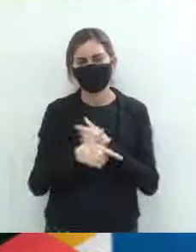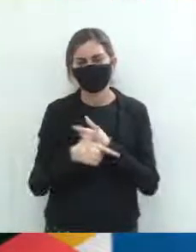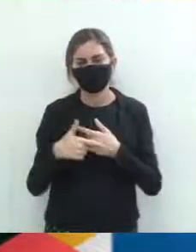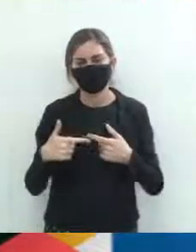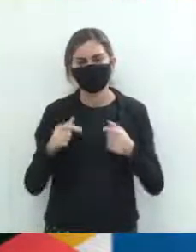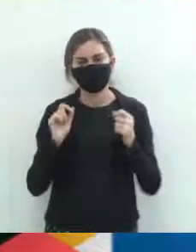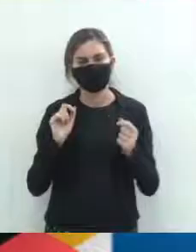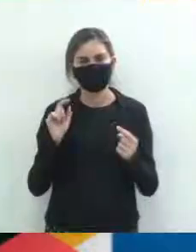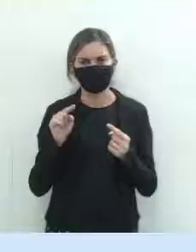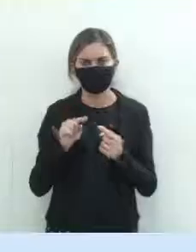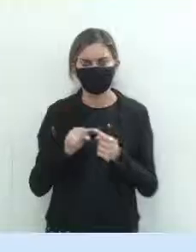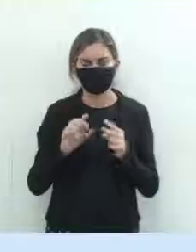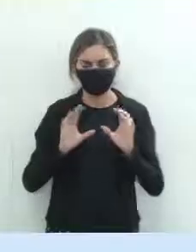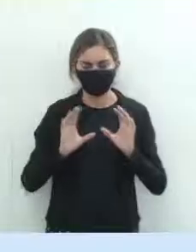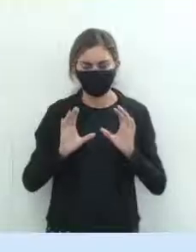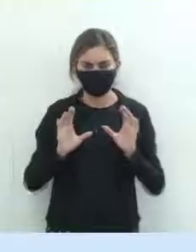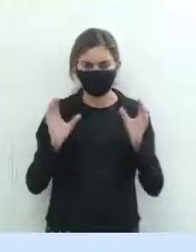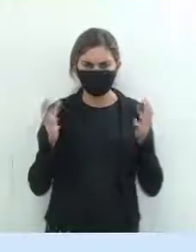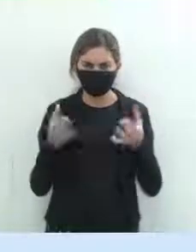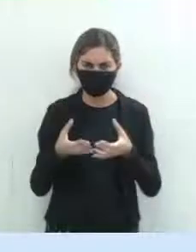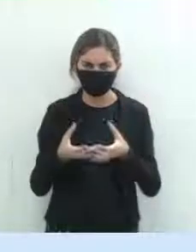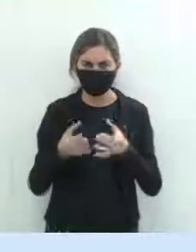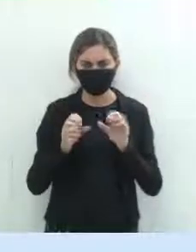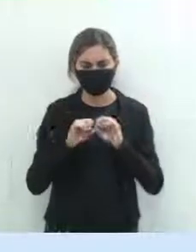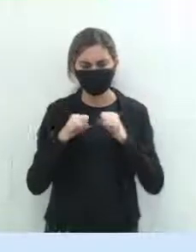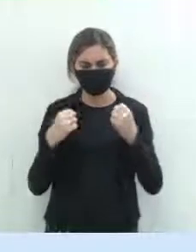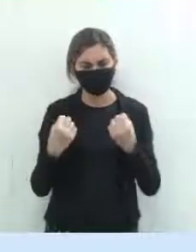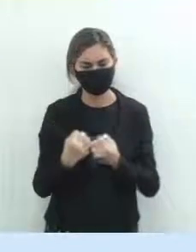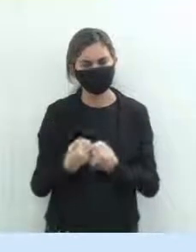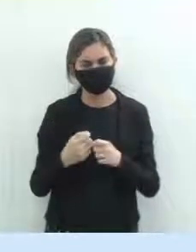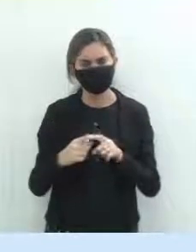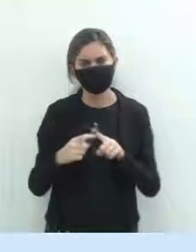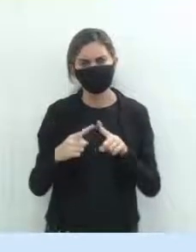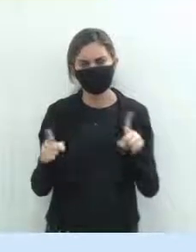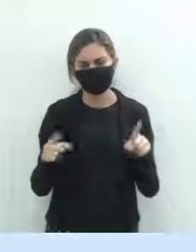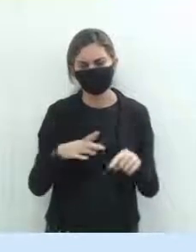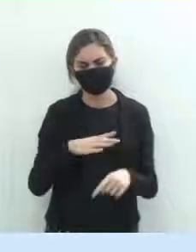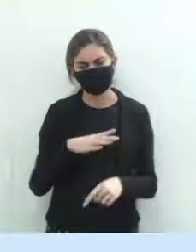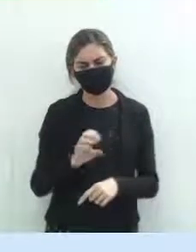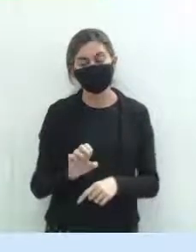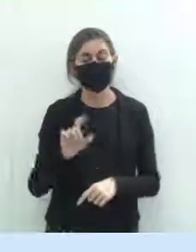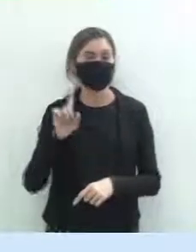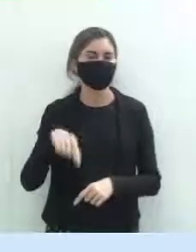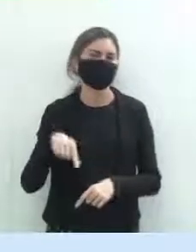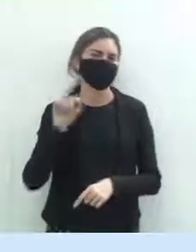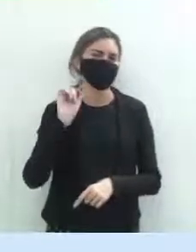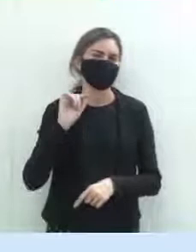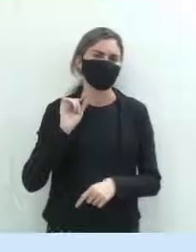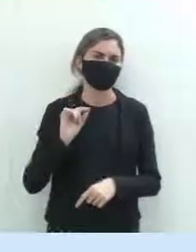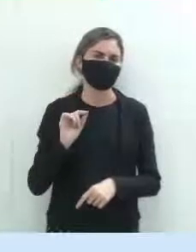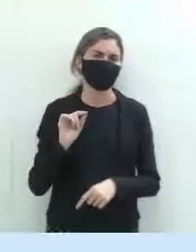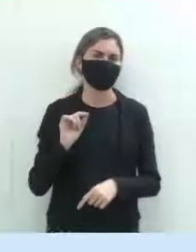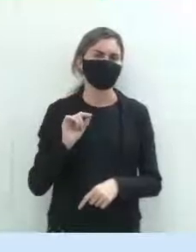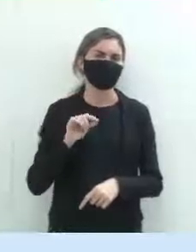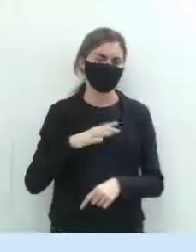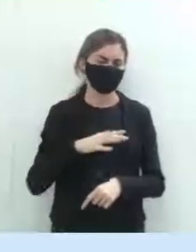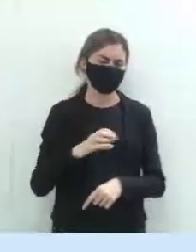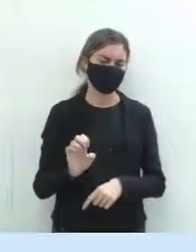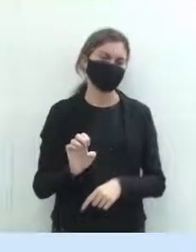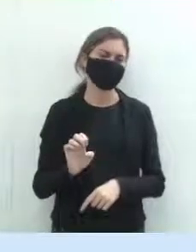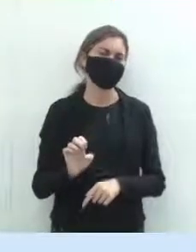ser relativa de uma comunidade, de uma sociedade, etc. Porém, a ética, ela é o quê? Lembram lá? A ética